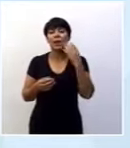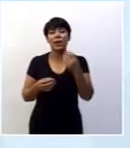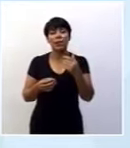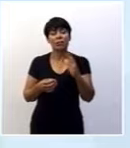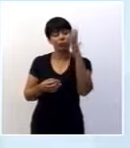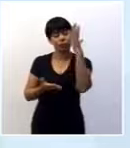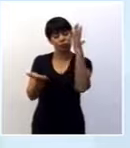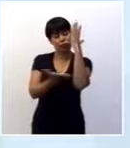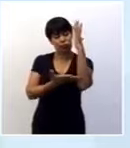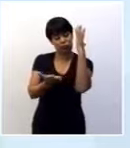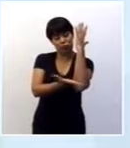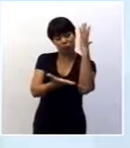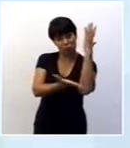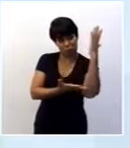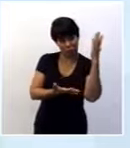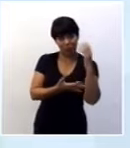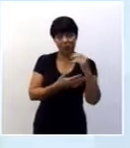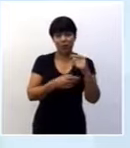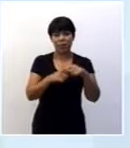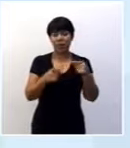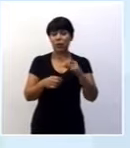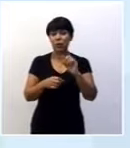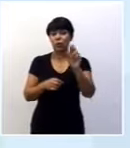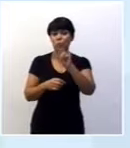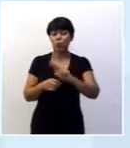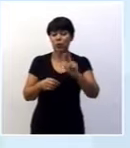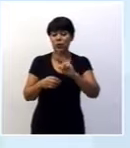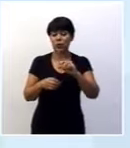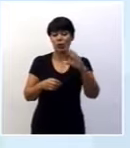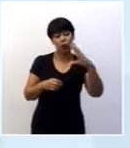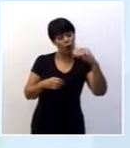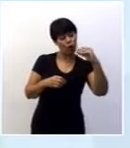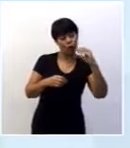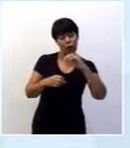sendo desmatado através das imagens de satélite, né?